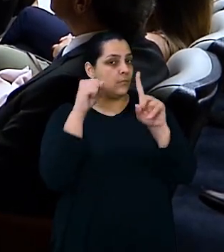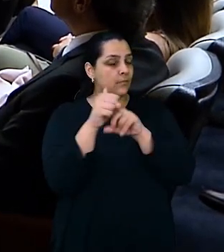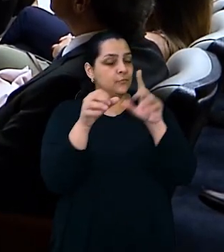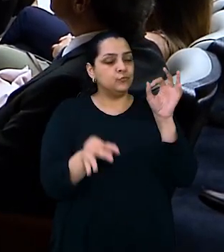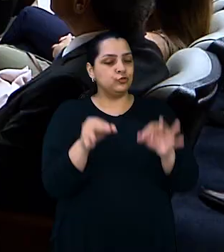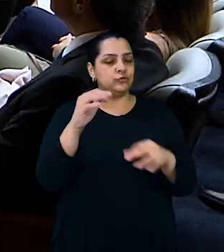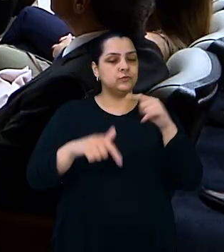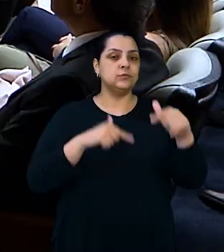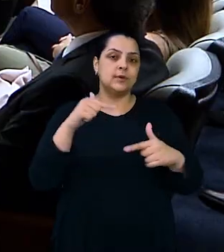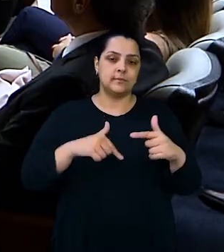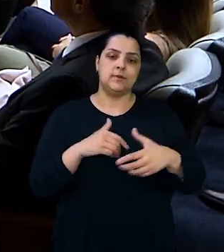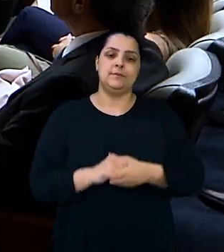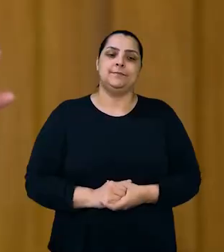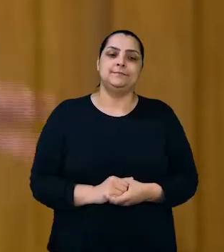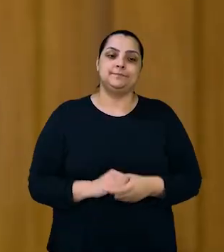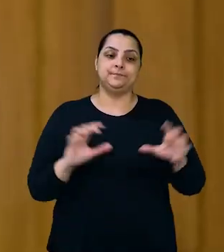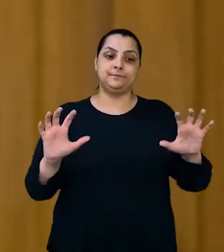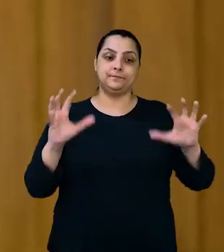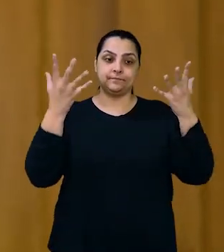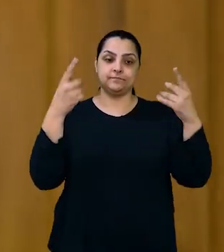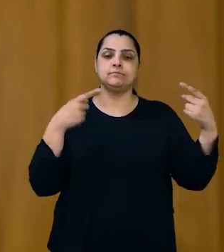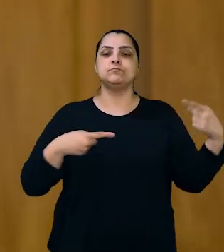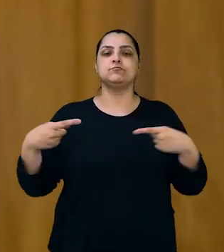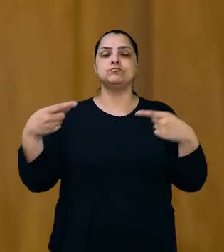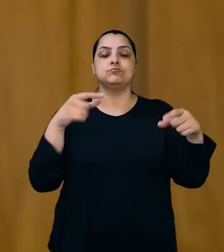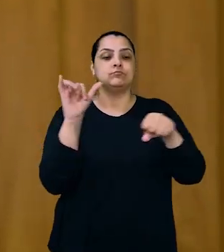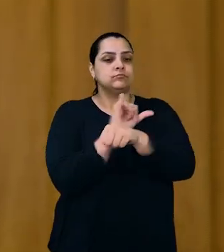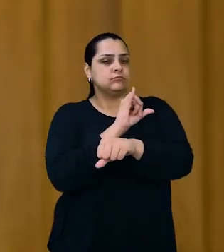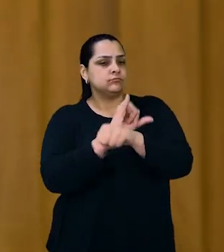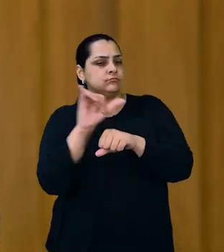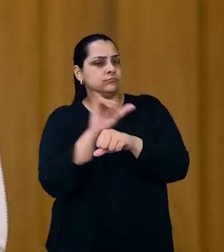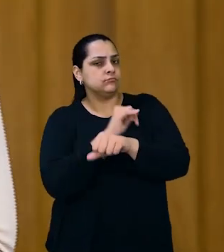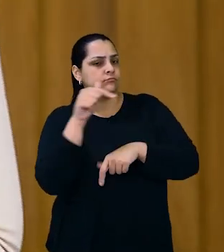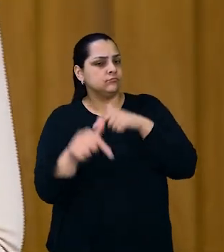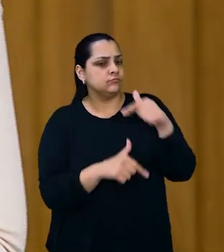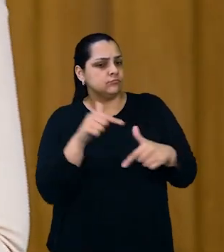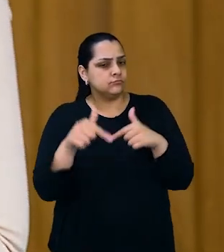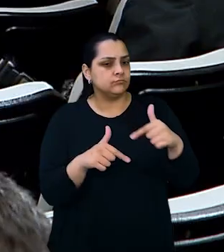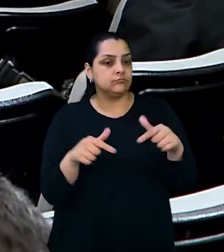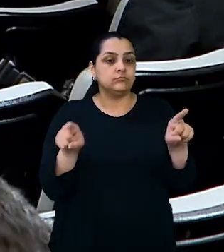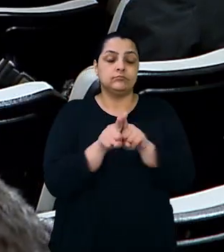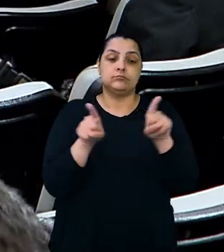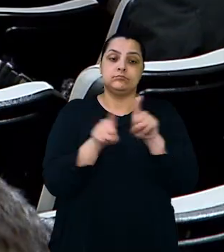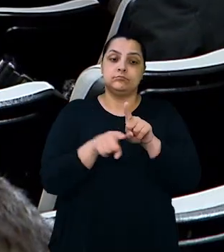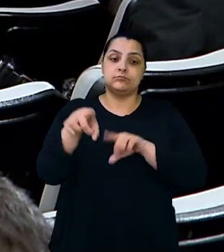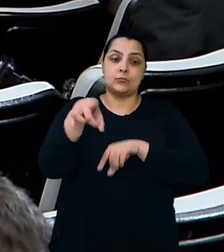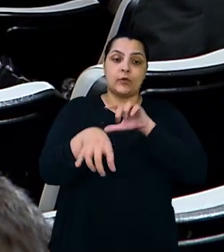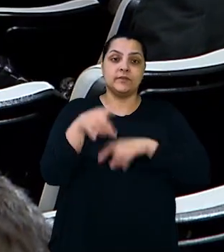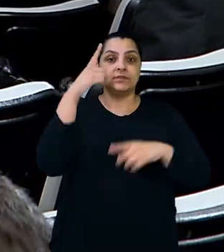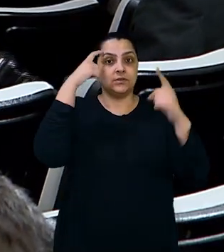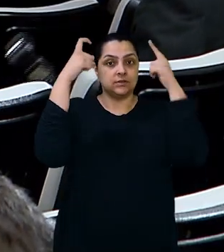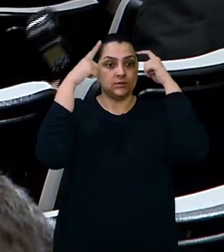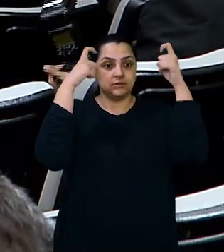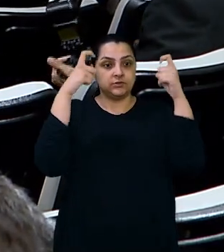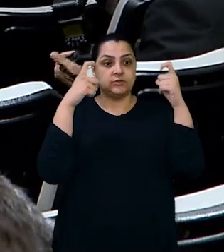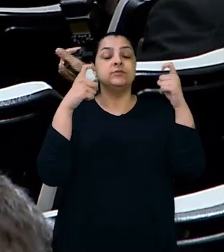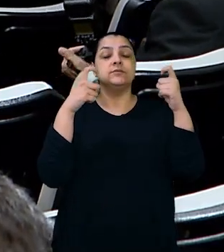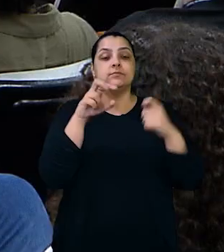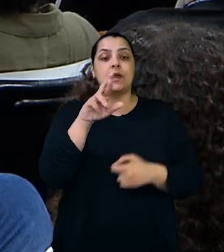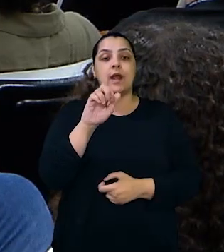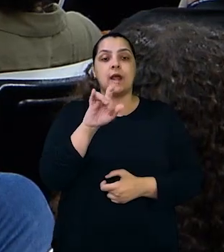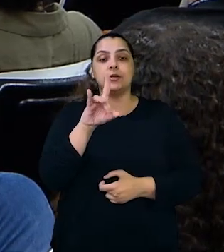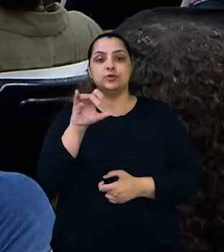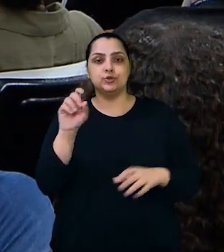da Justiça do Trabalho. O evento debateu estratégias de atuação e contou com oficinas criativas de rádio e